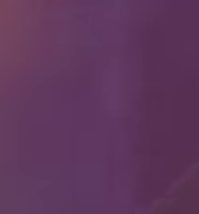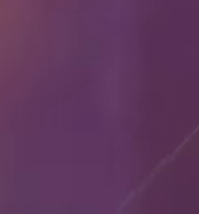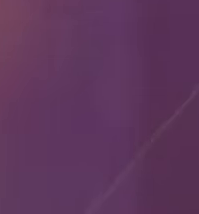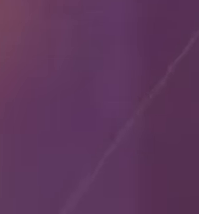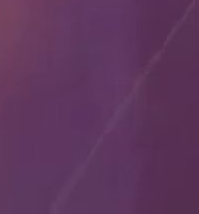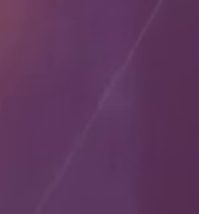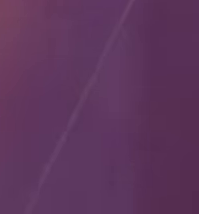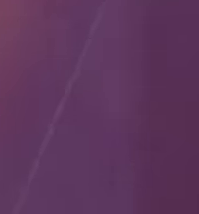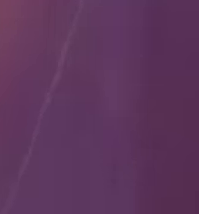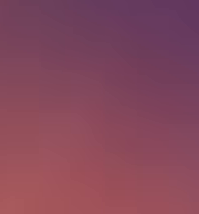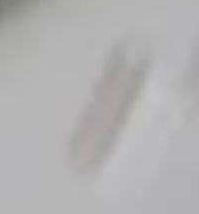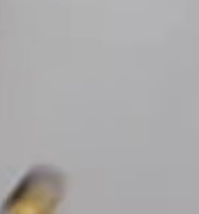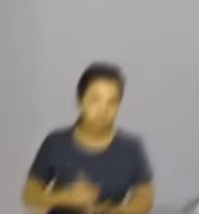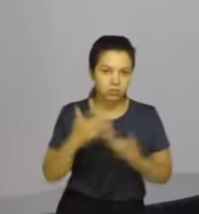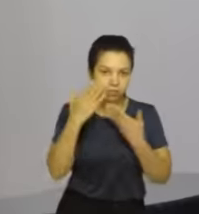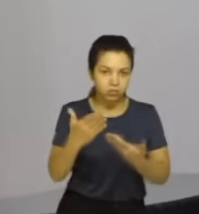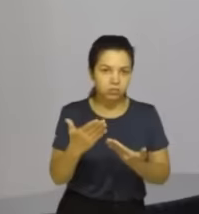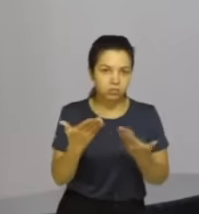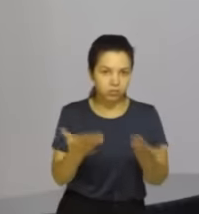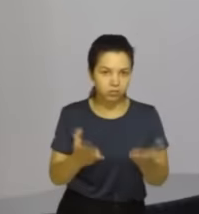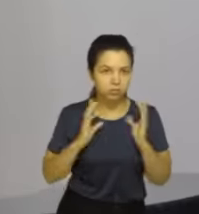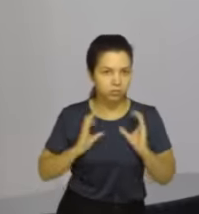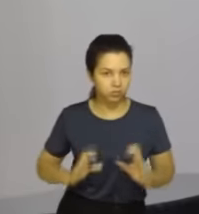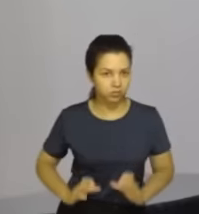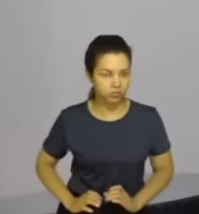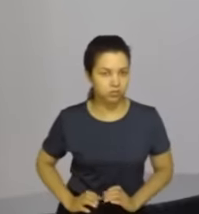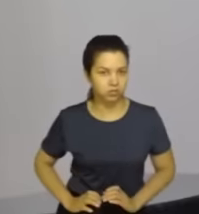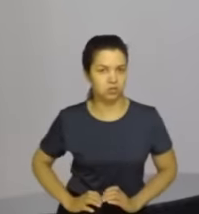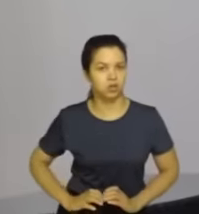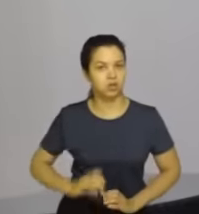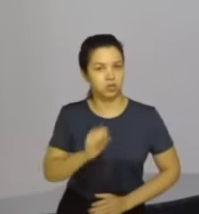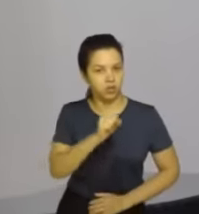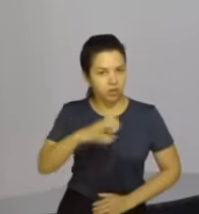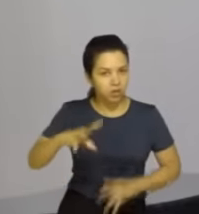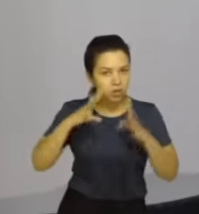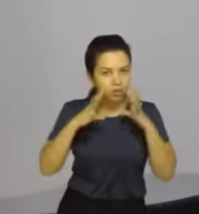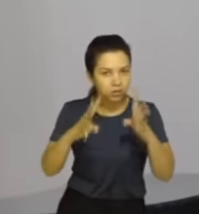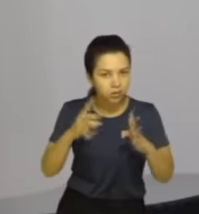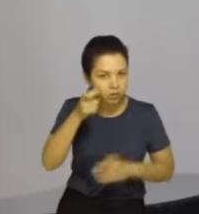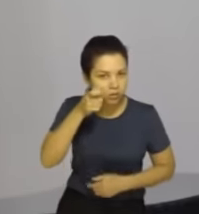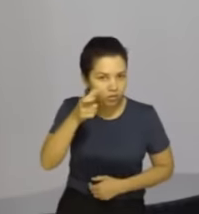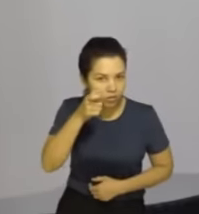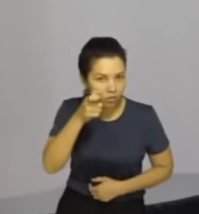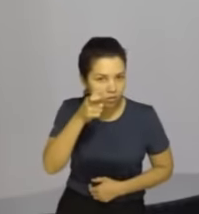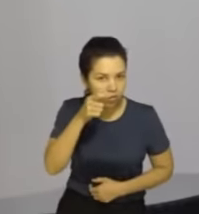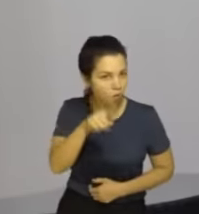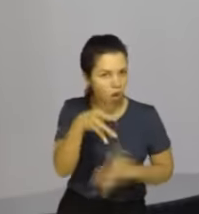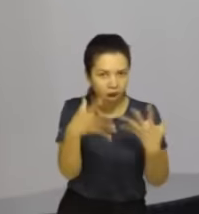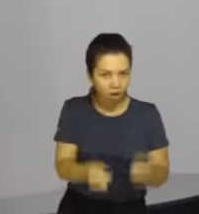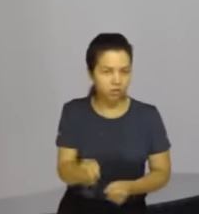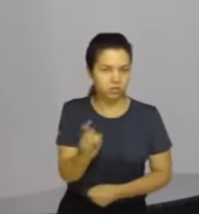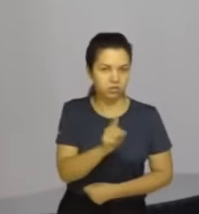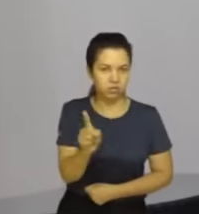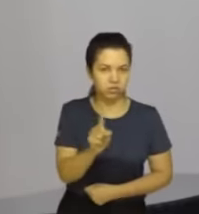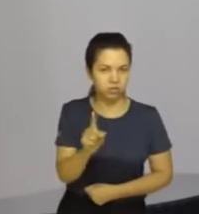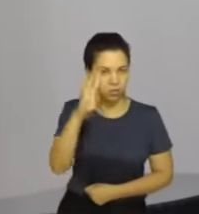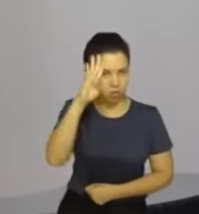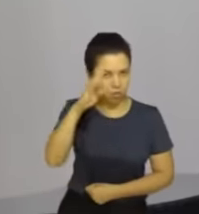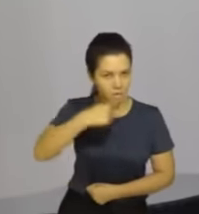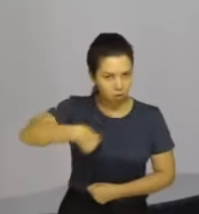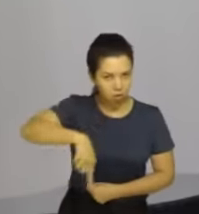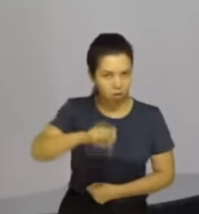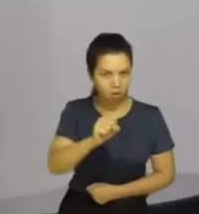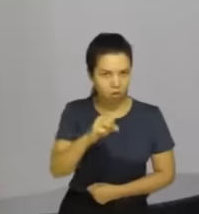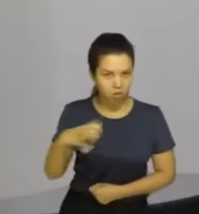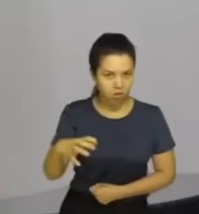neonazista nesse sentido. Então você, cidadão catarinense, que está nos ouvindo, não admita, principalmente nós aqui de Santa Catarina,